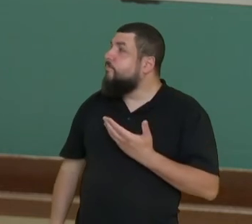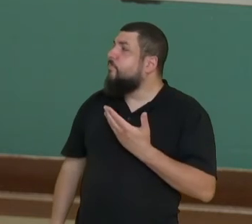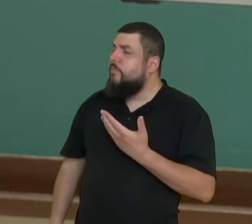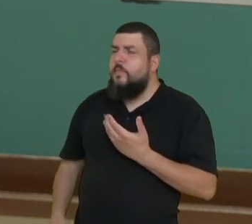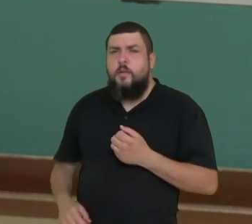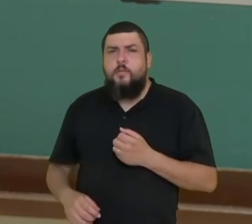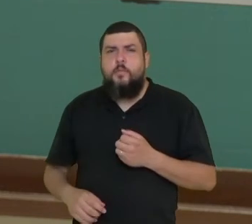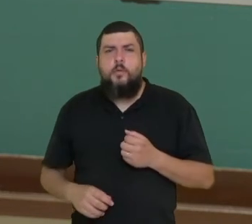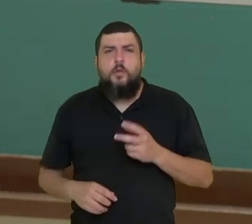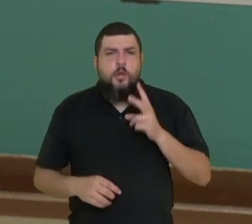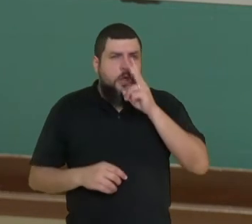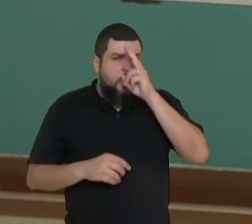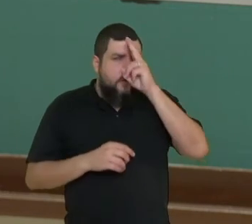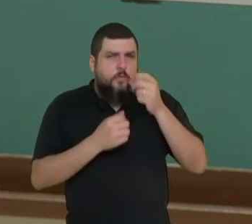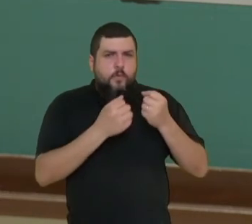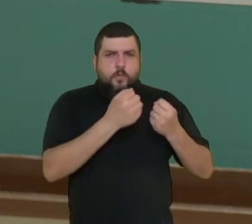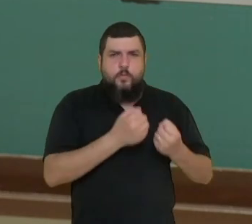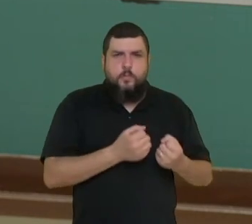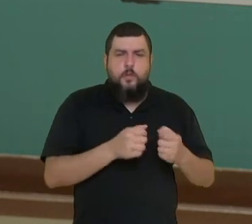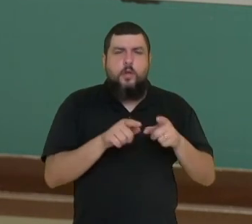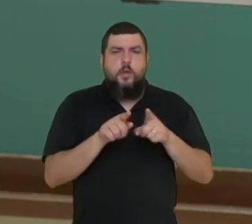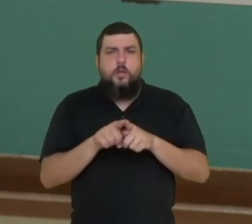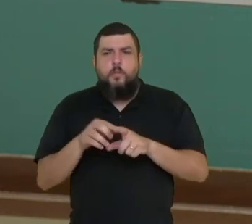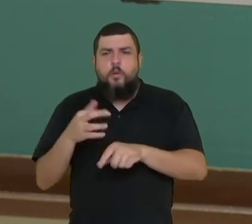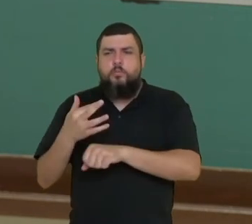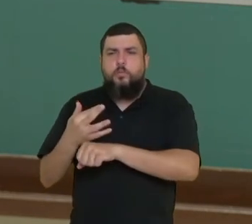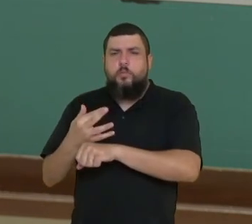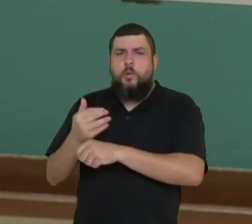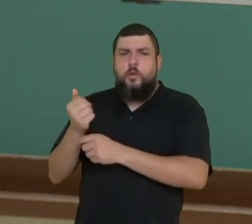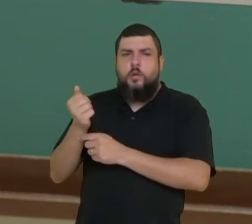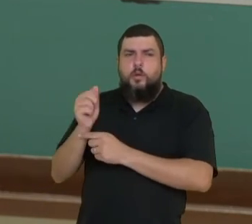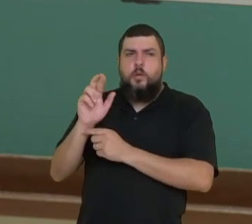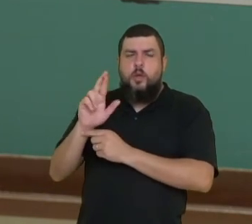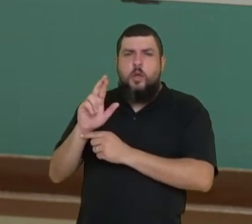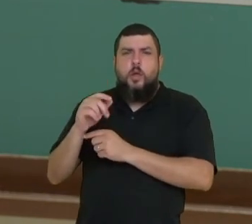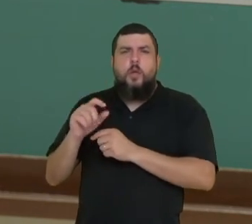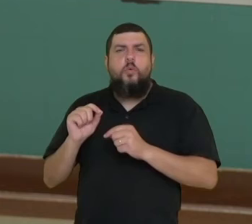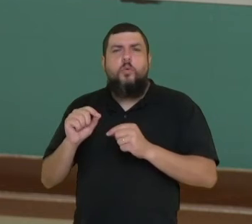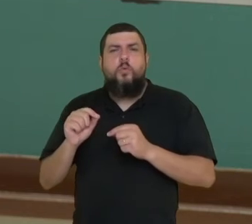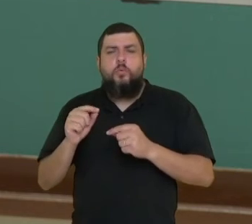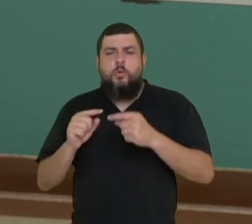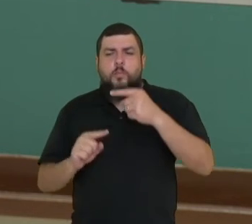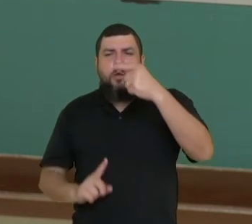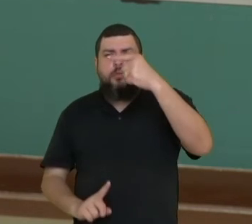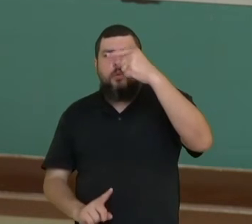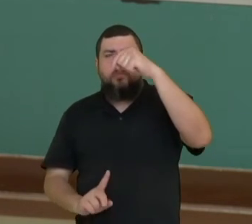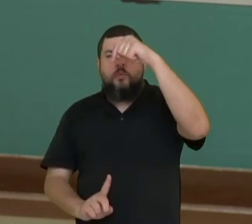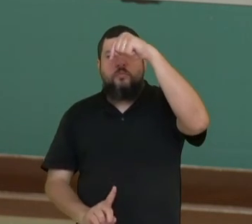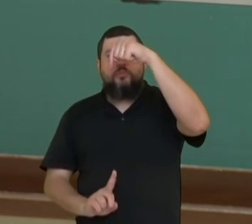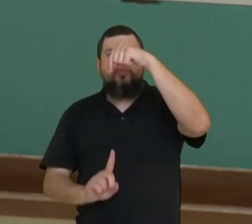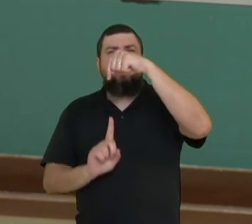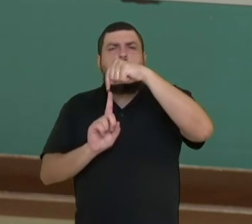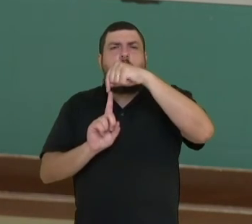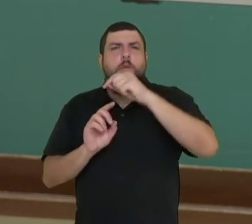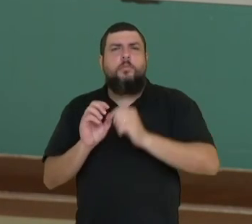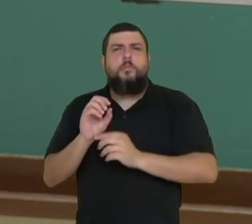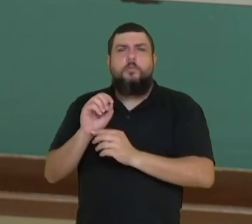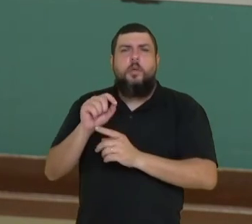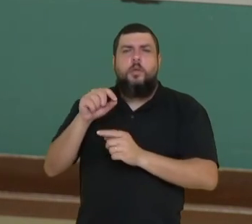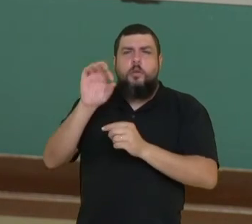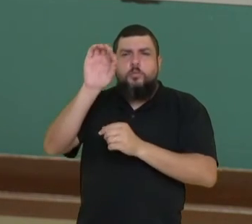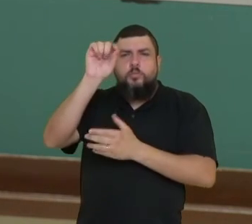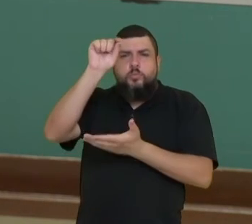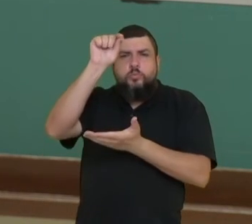trabalho da força-peso como o trabalho da resistência, eles acabam cancelando, né? Eles acabam anulando o outro, e é por isso que o objeto mantém